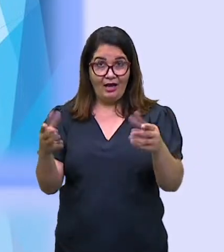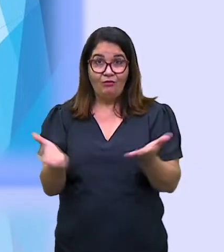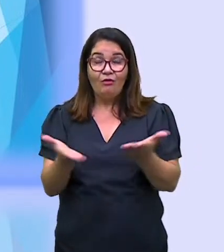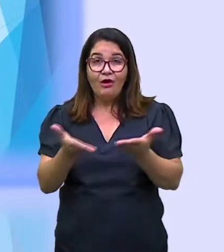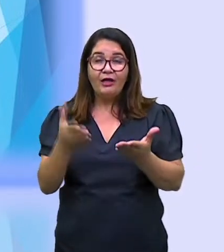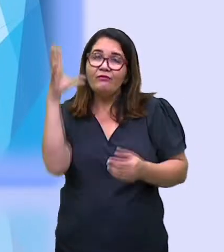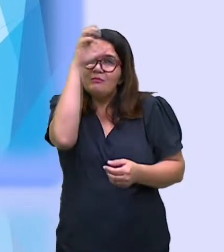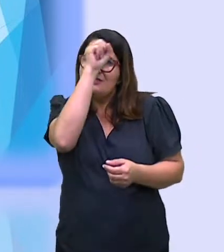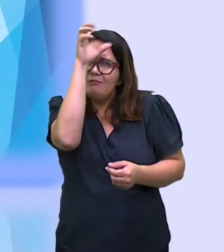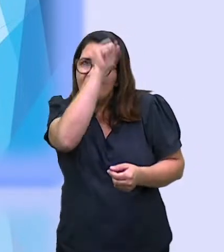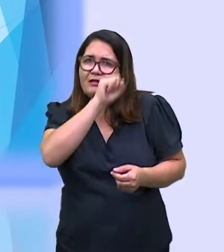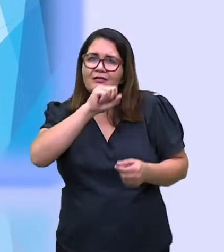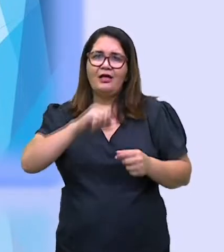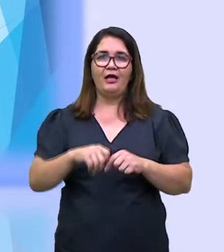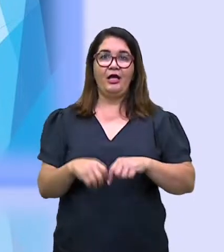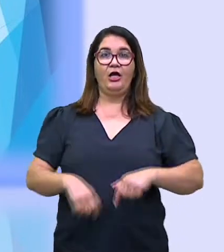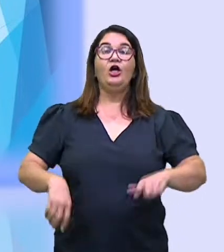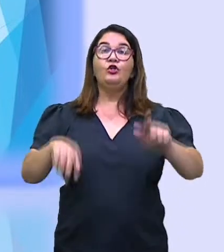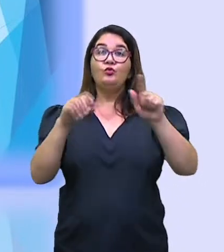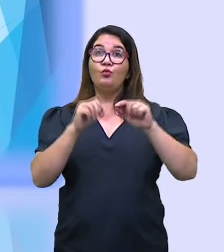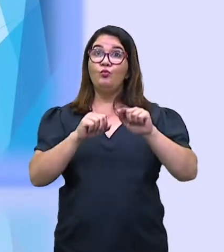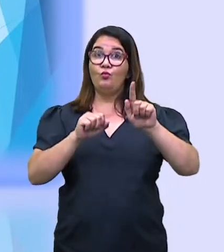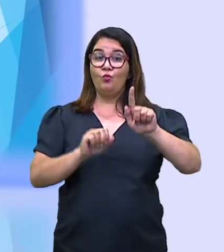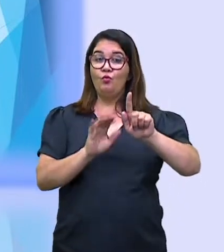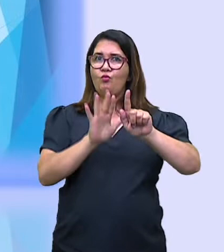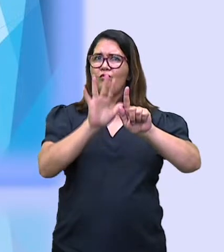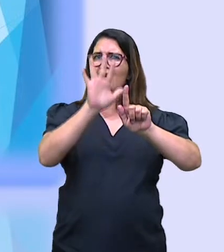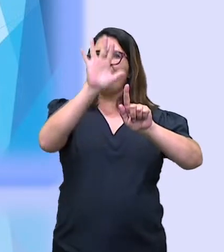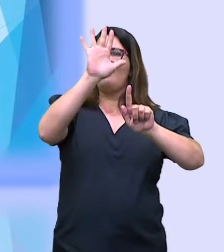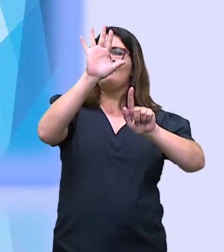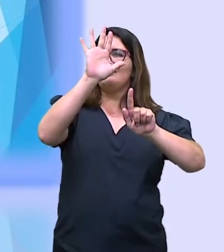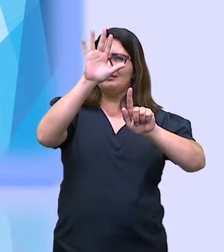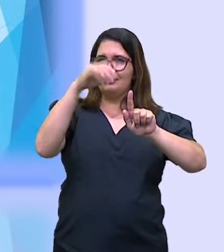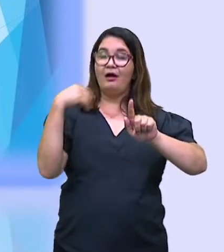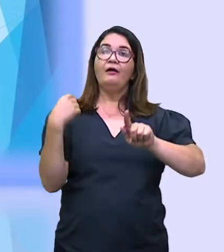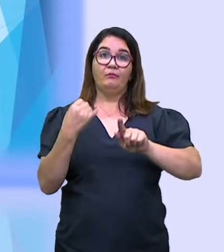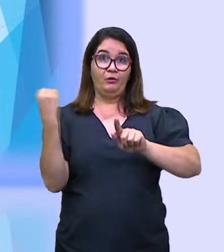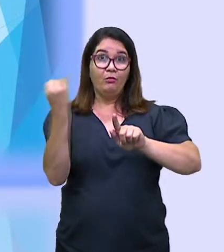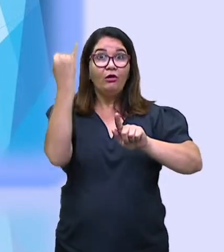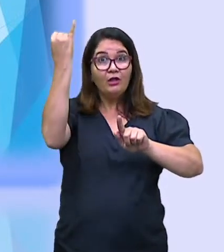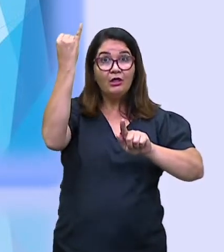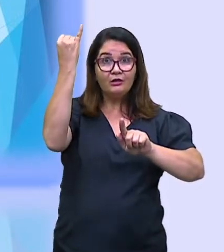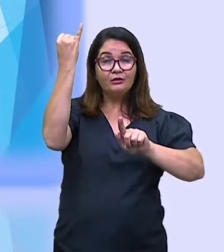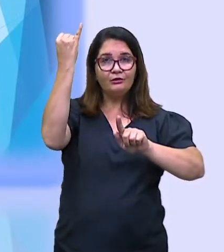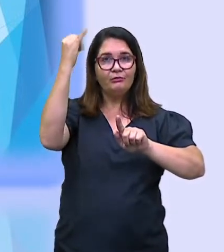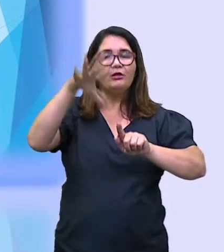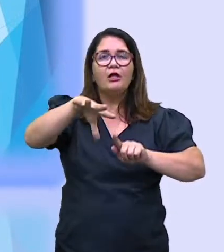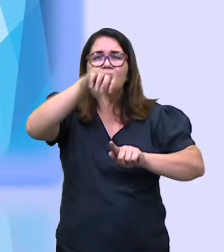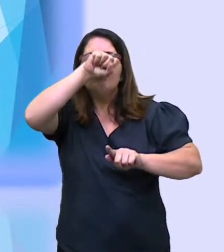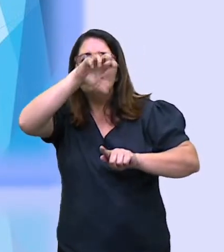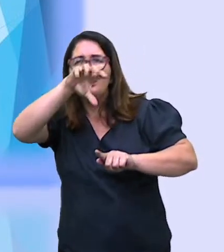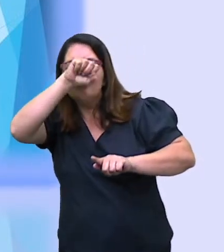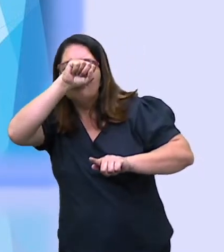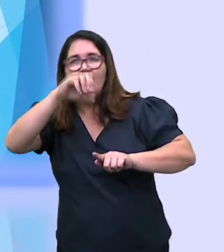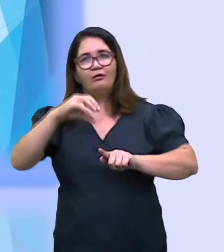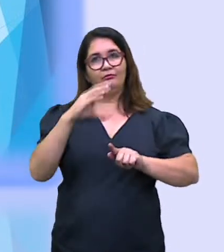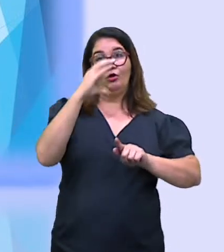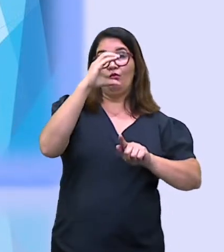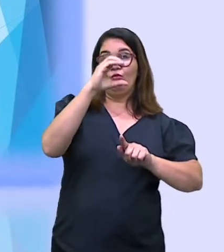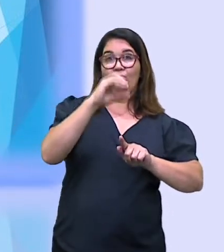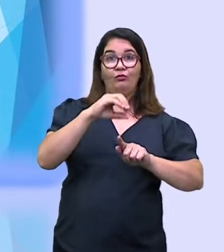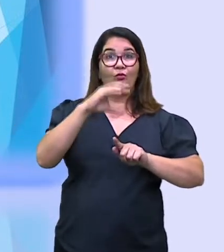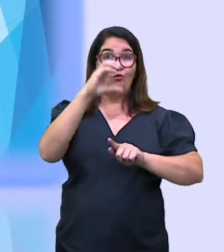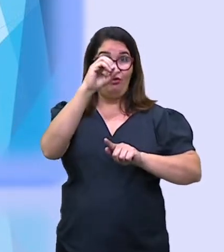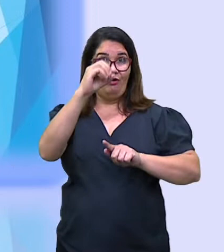O oxigênio em si, ele é representado só pela letra O, mas quando a gente fala do gás oxigênio,